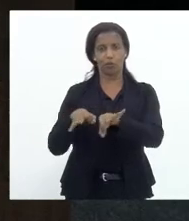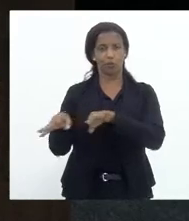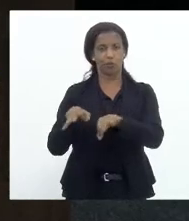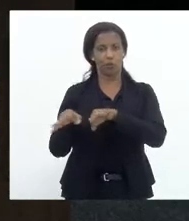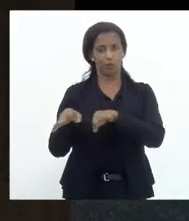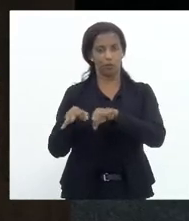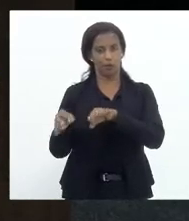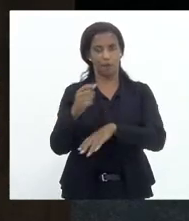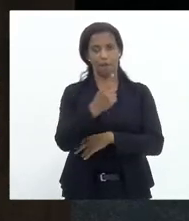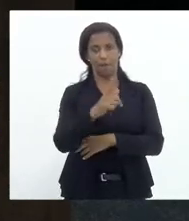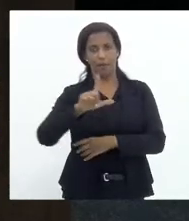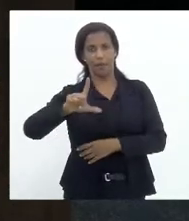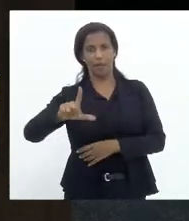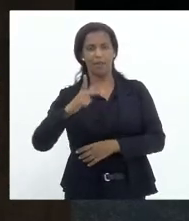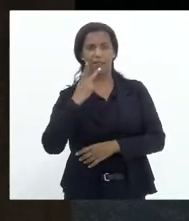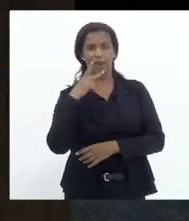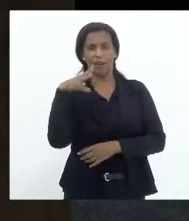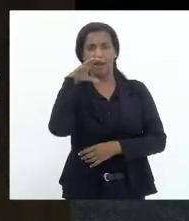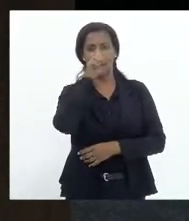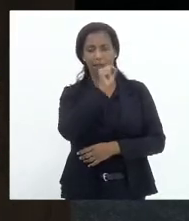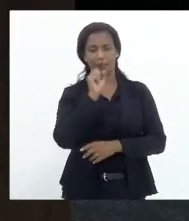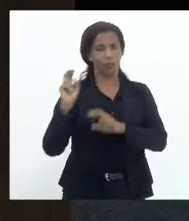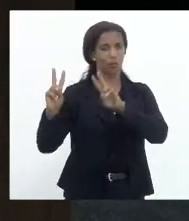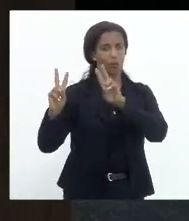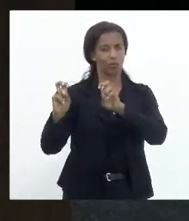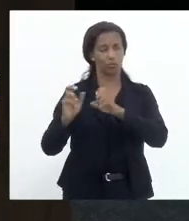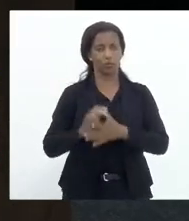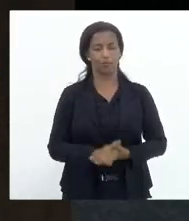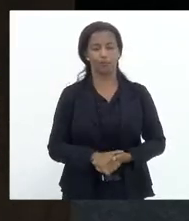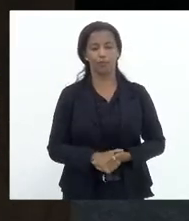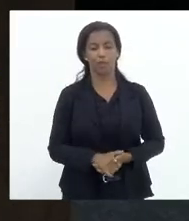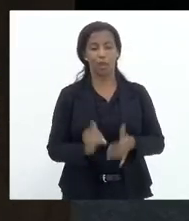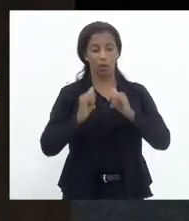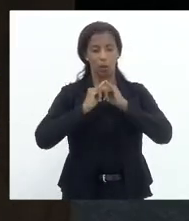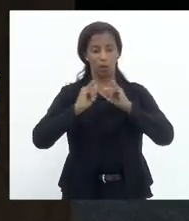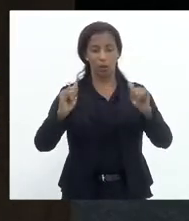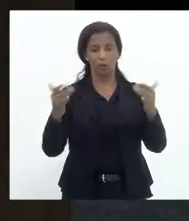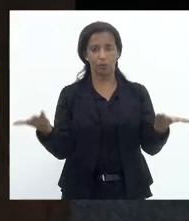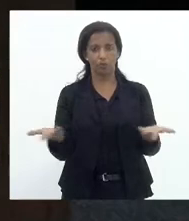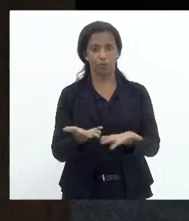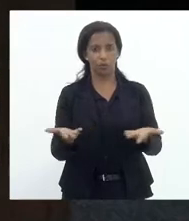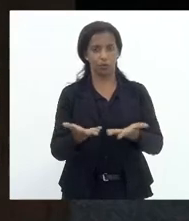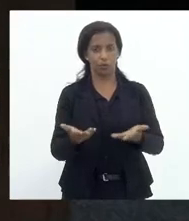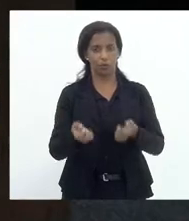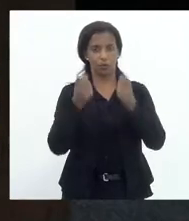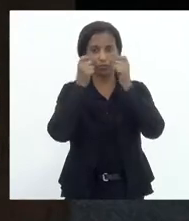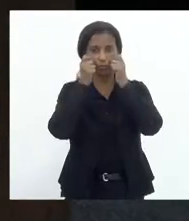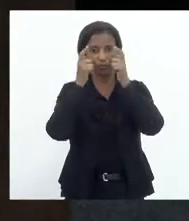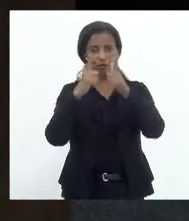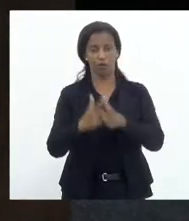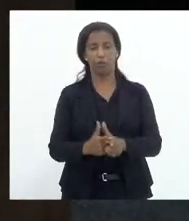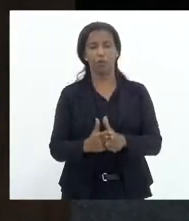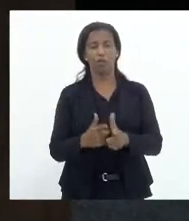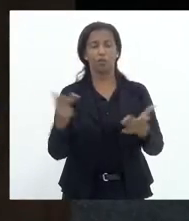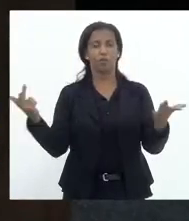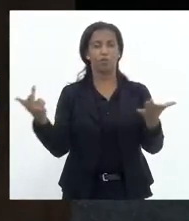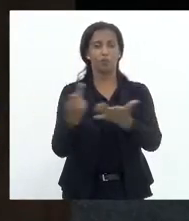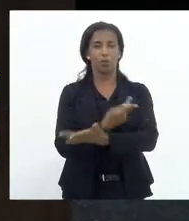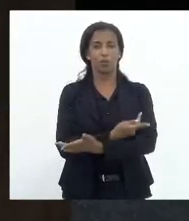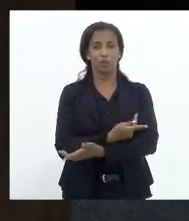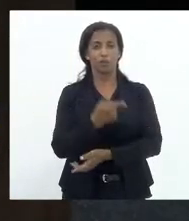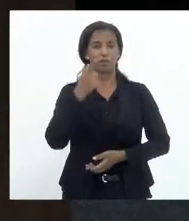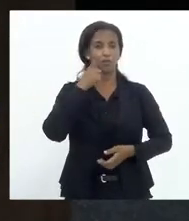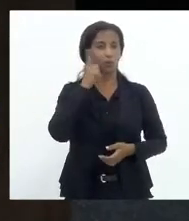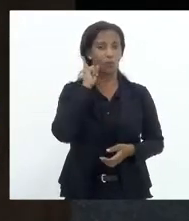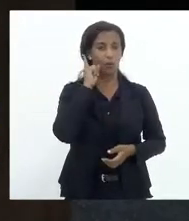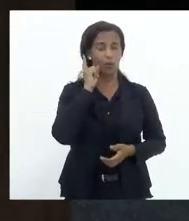projeto e rapidamente dizendo que se trata aqui o noticiário de hoje nos Alerta sobre os episódios ocorridos